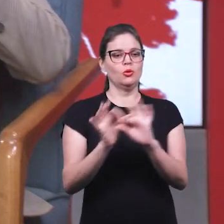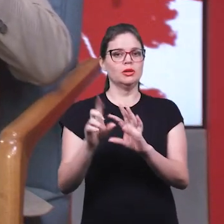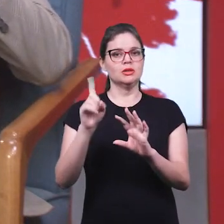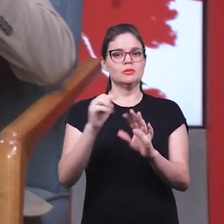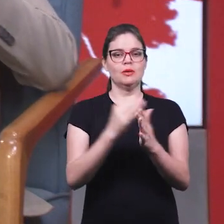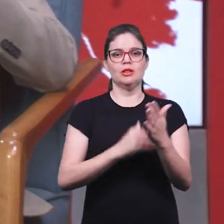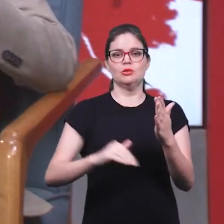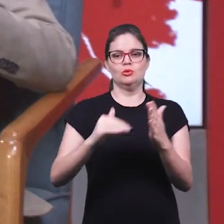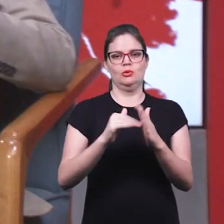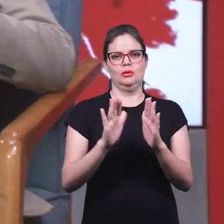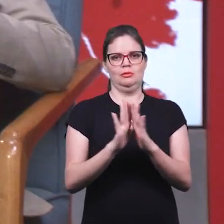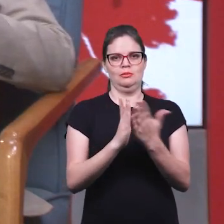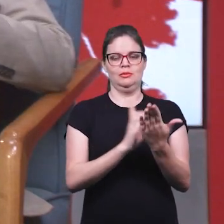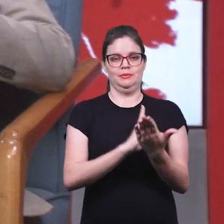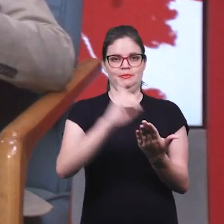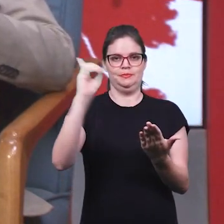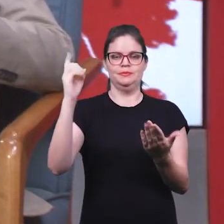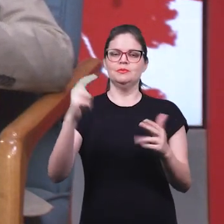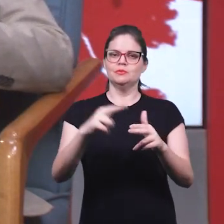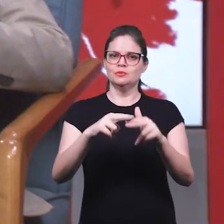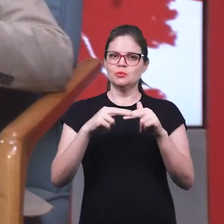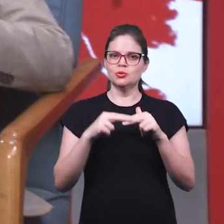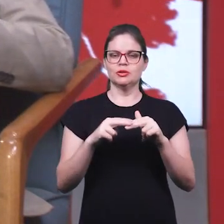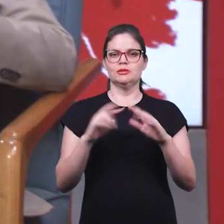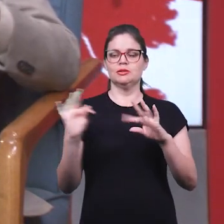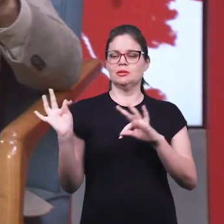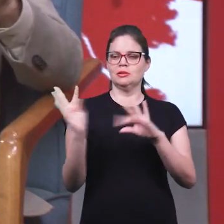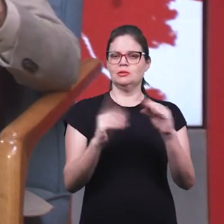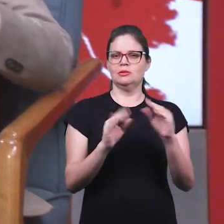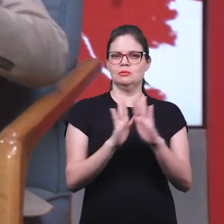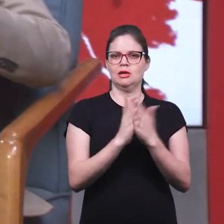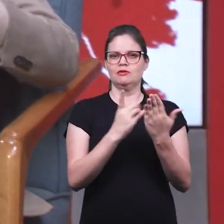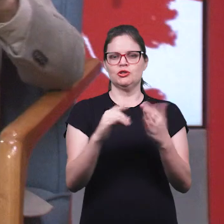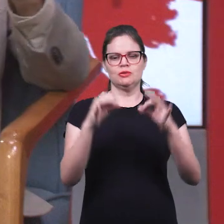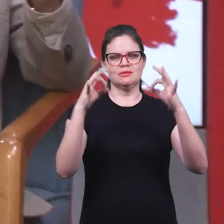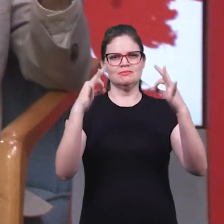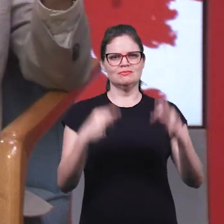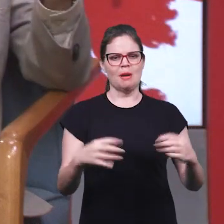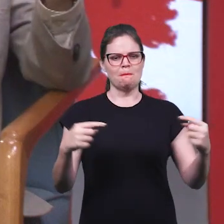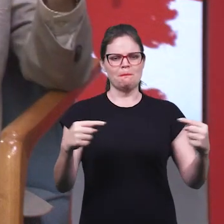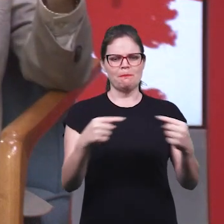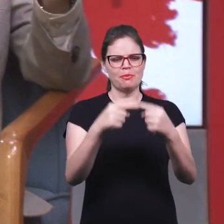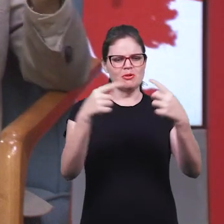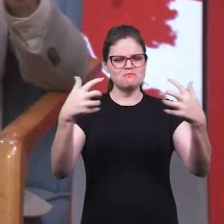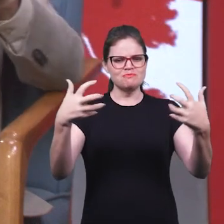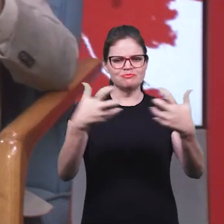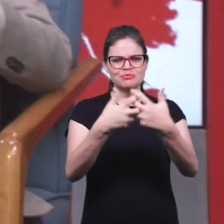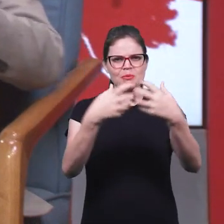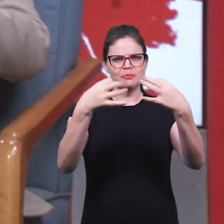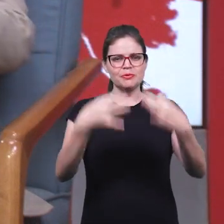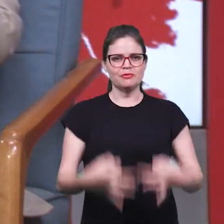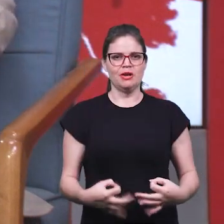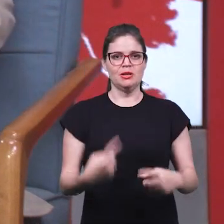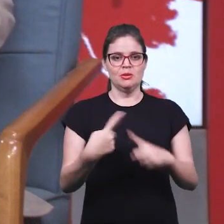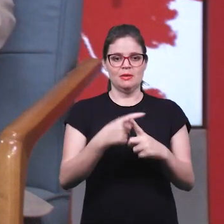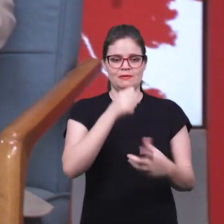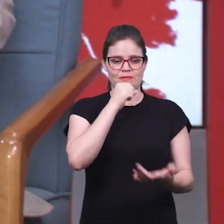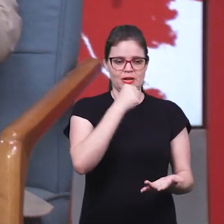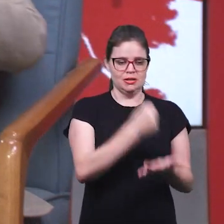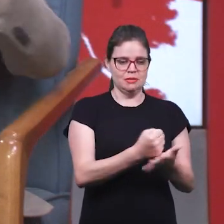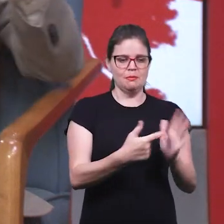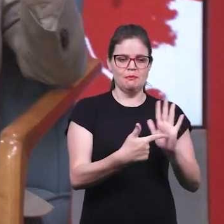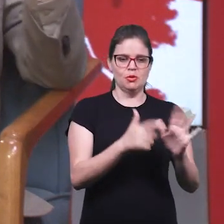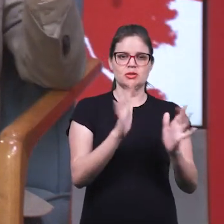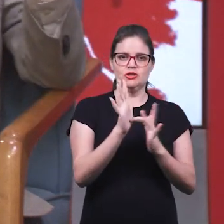Bíblia está alinhada dentro de um propósito. Então, é por isso que nós vamos ver Jesus no Velho Testamento e é